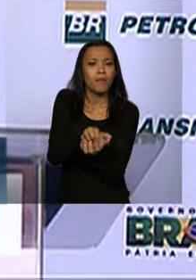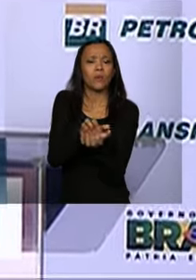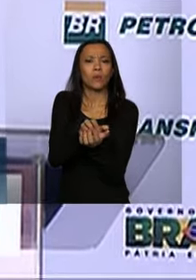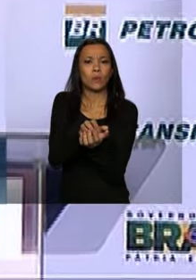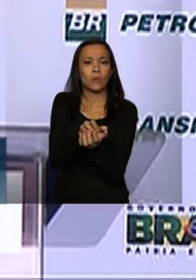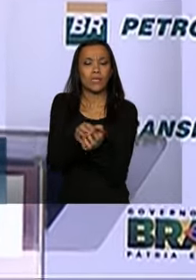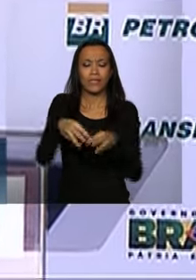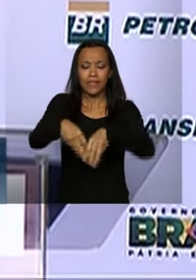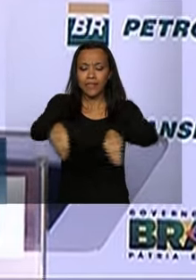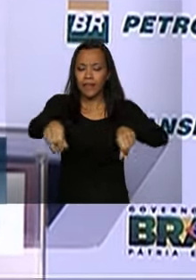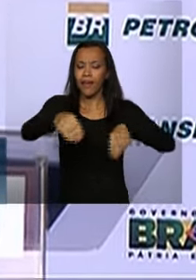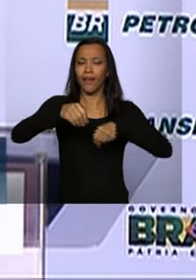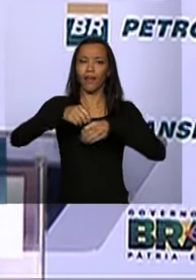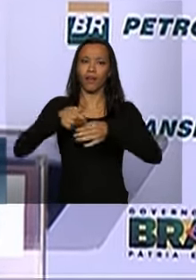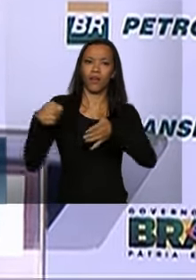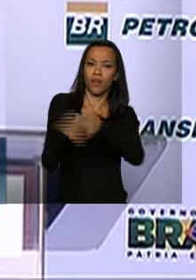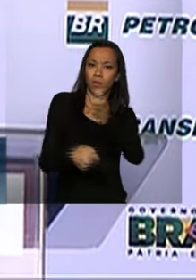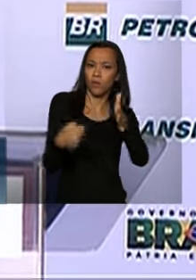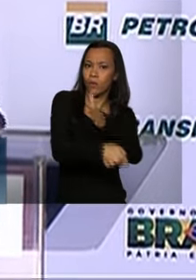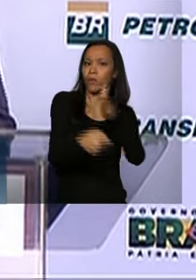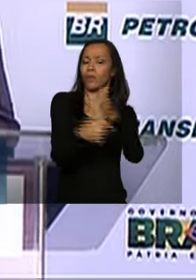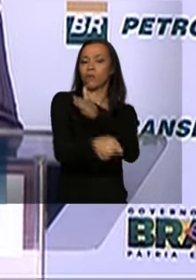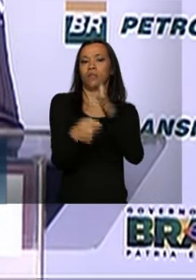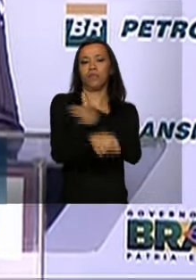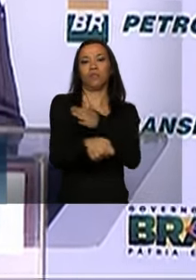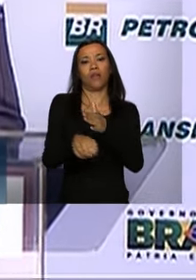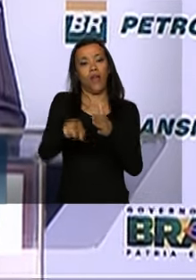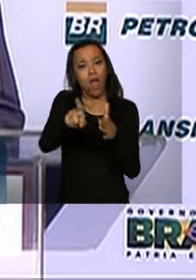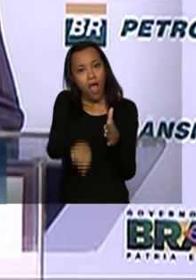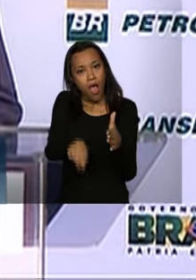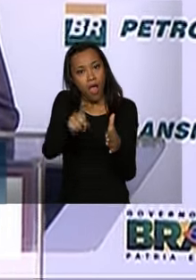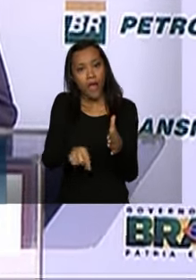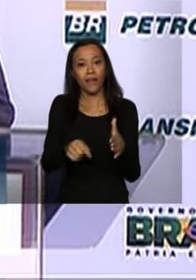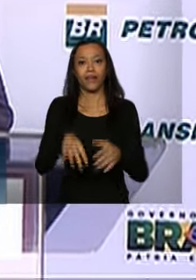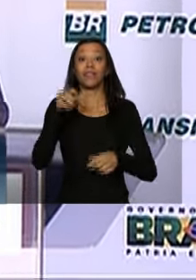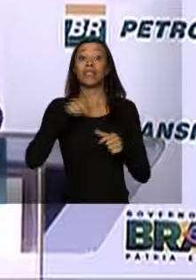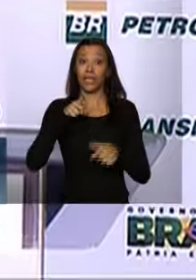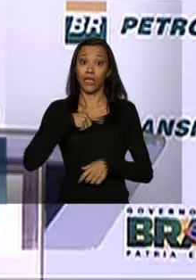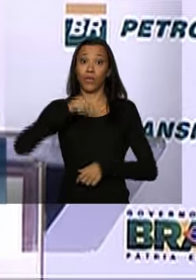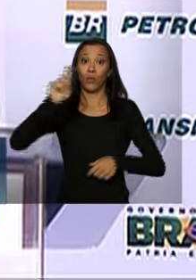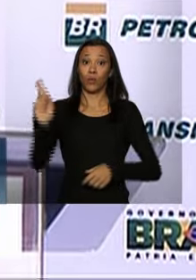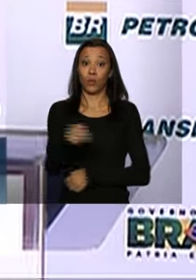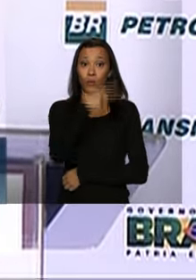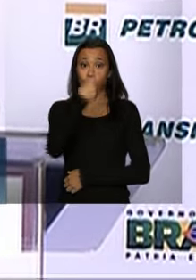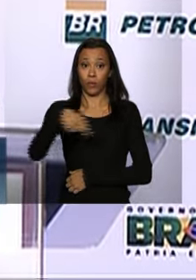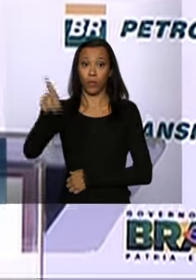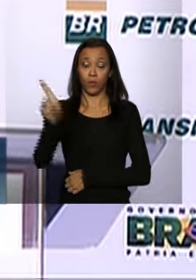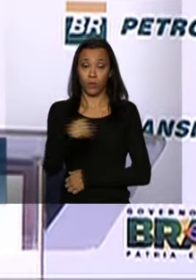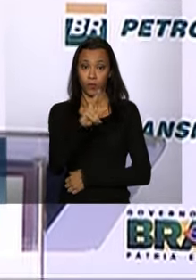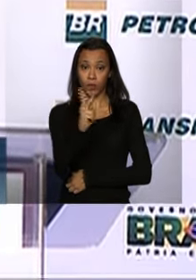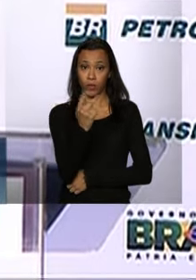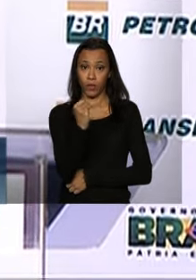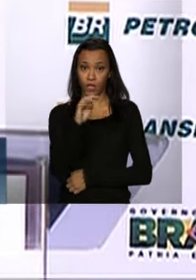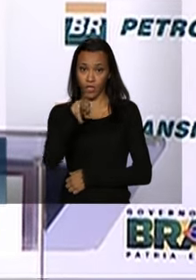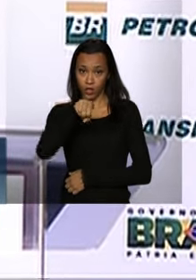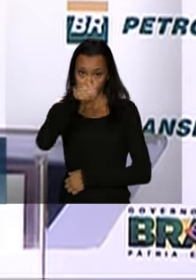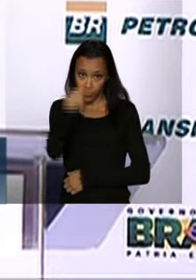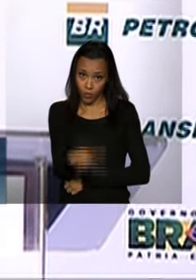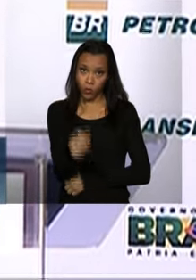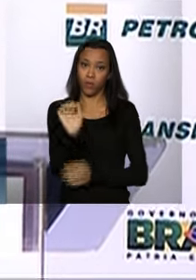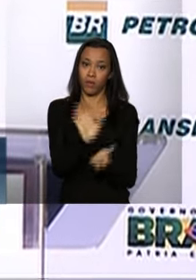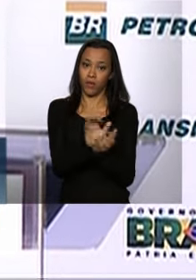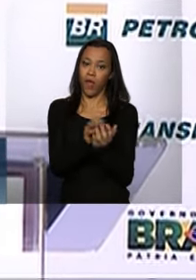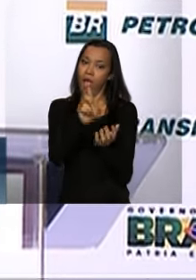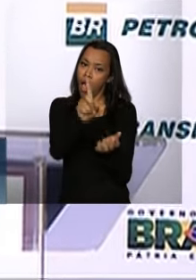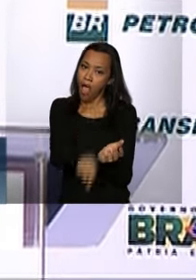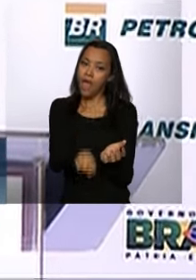terra de bravos guerreiros. Imortal, imortal é o que diz o nosso hino de Pernambuco. É assim que percebo nossa gente, é assim